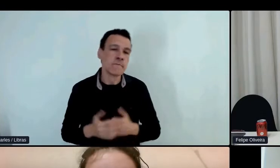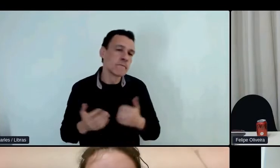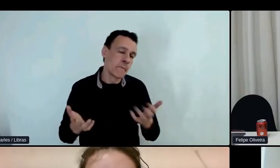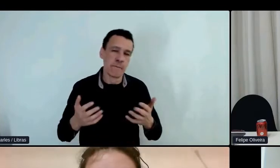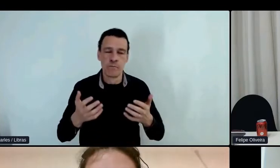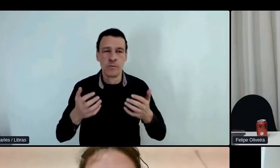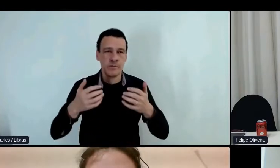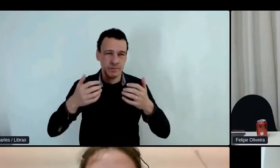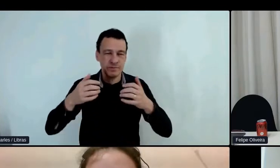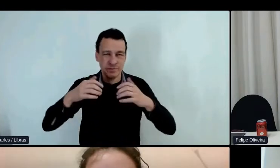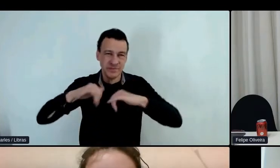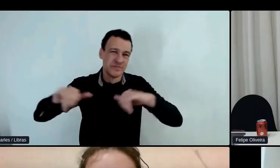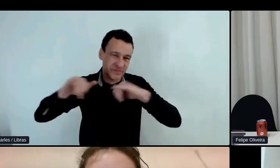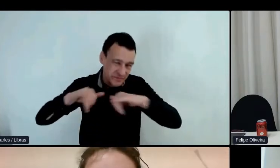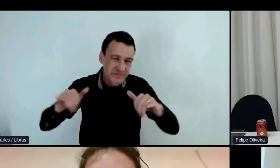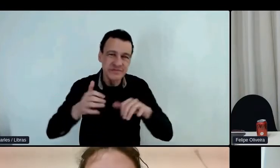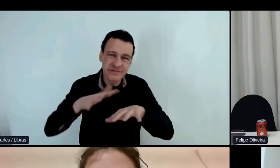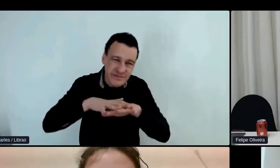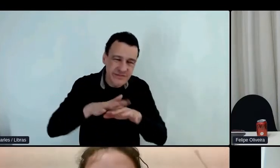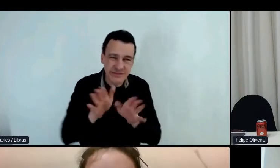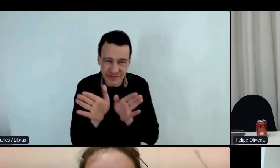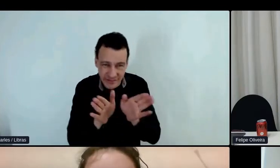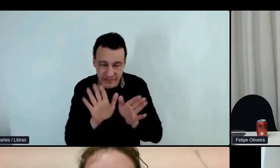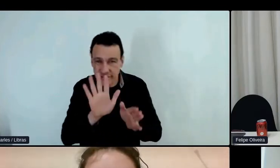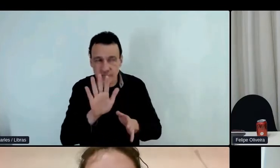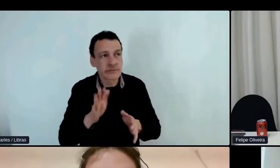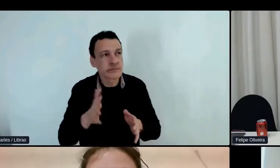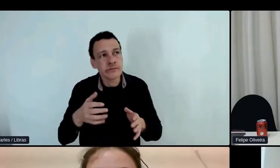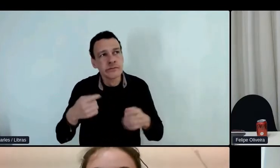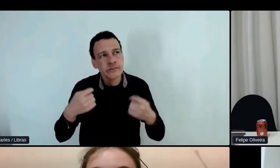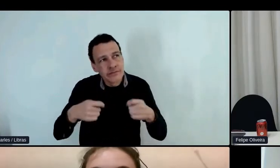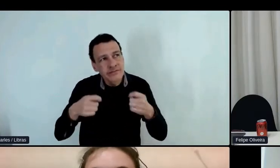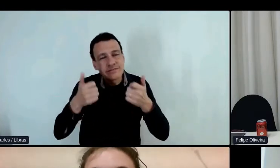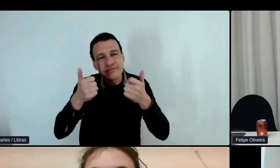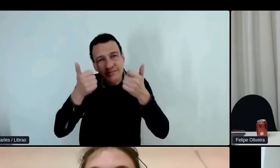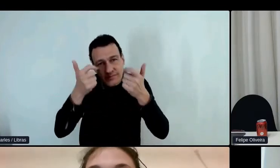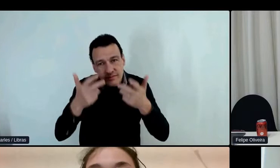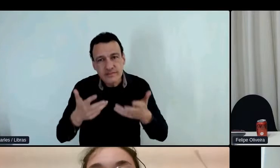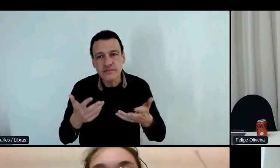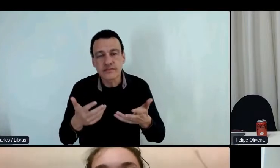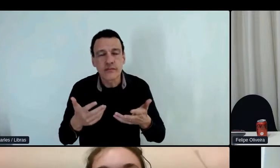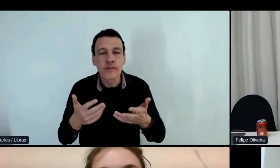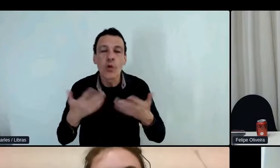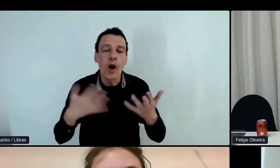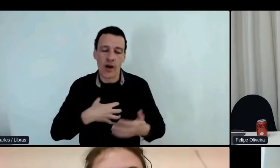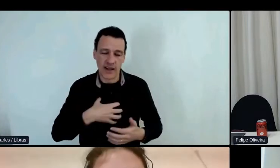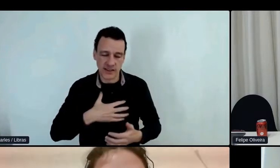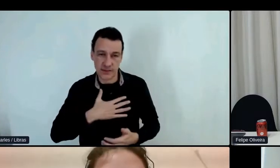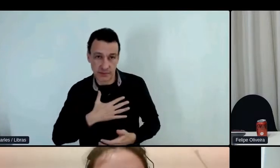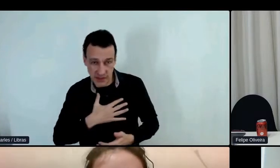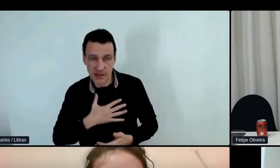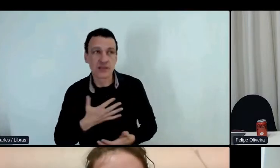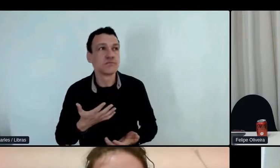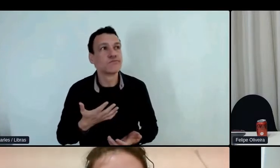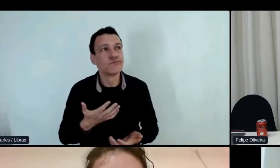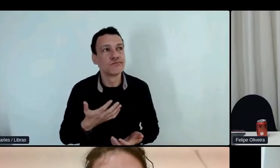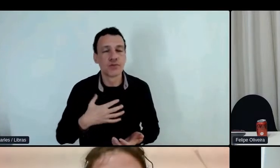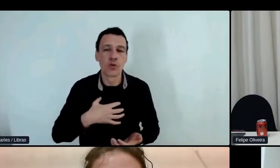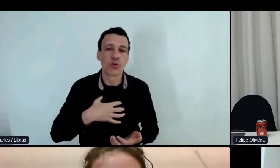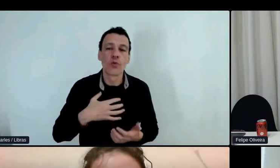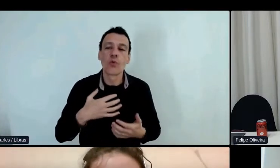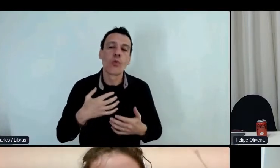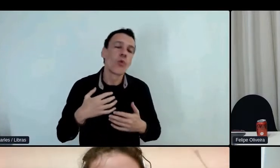que ponto as pessoas estão no desenvolvimento delas e no aprendizado. E compartilhar